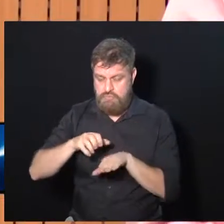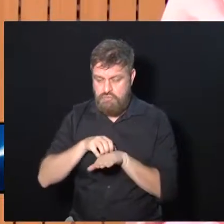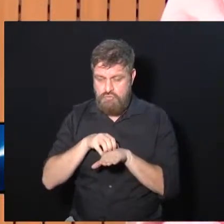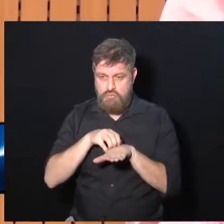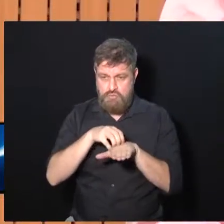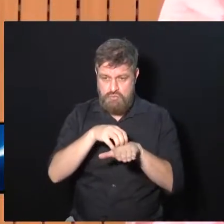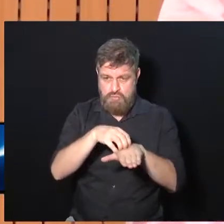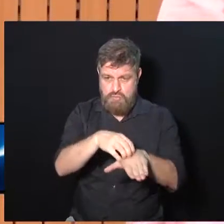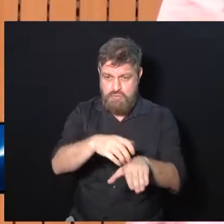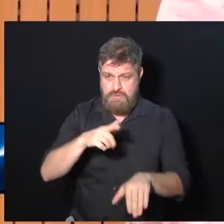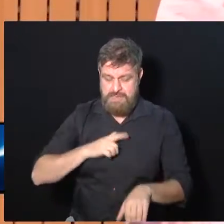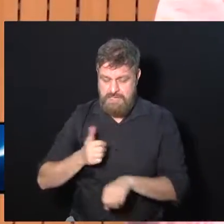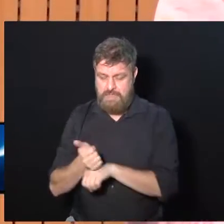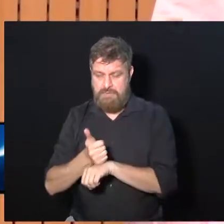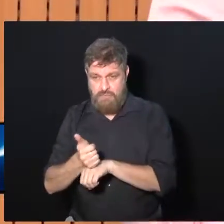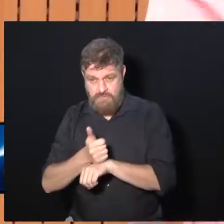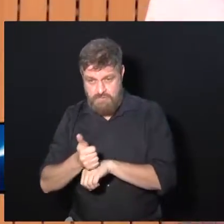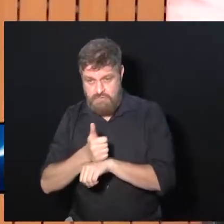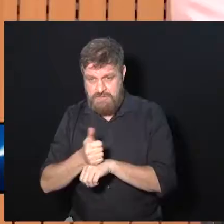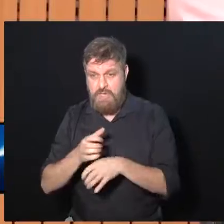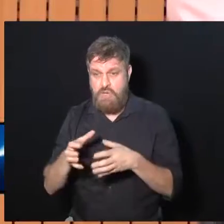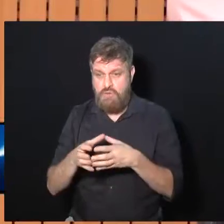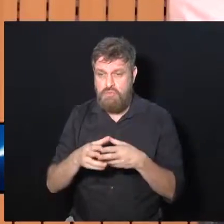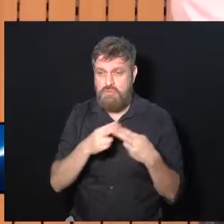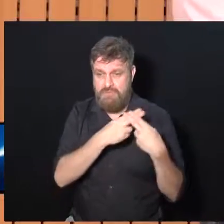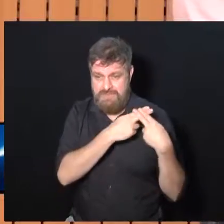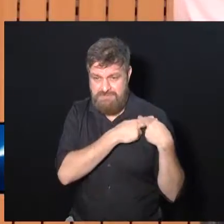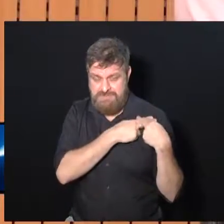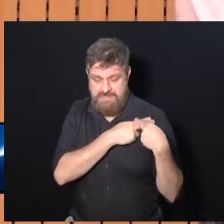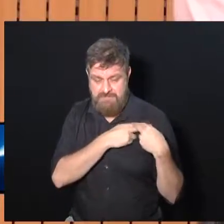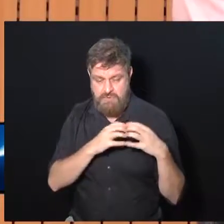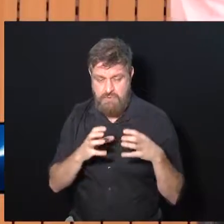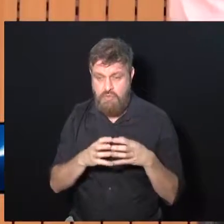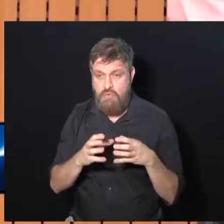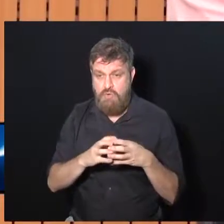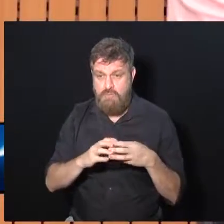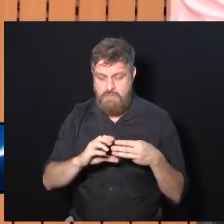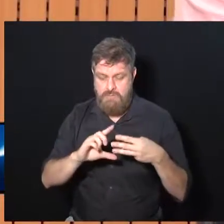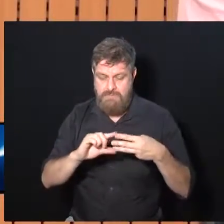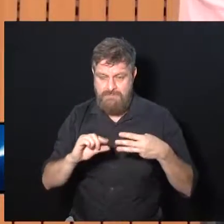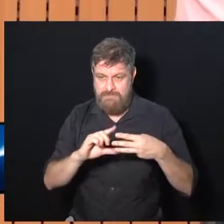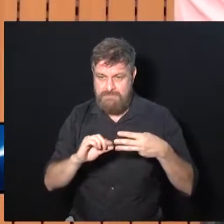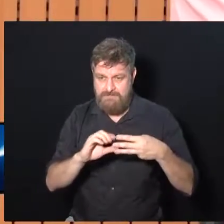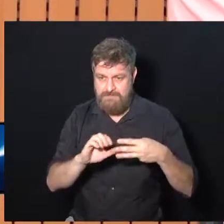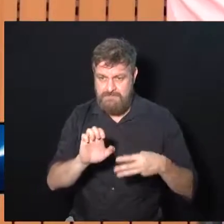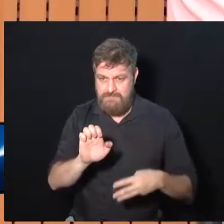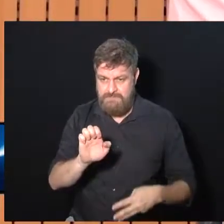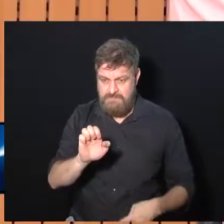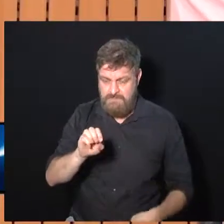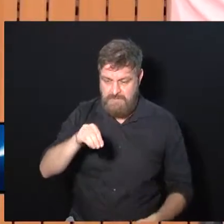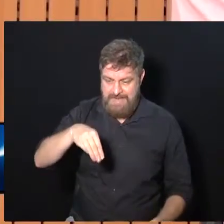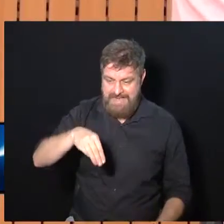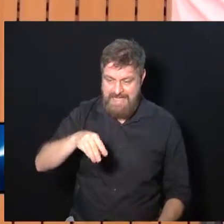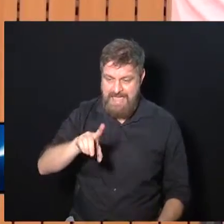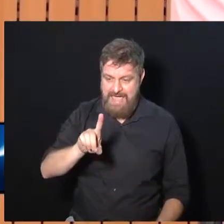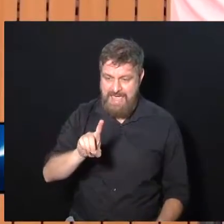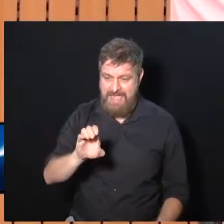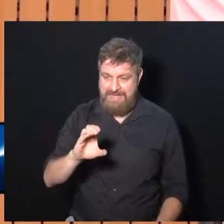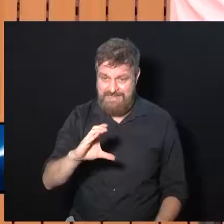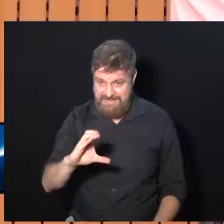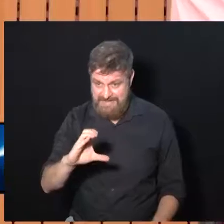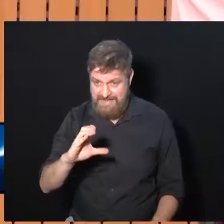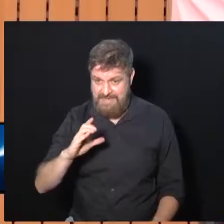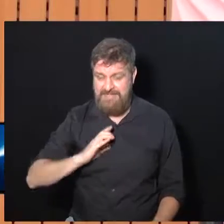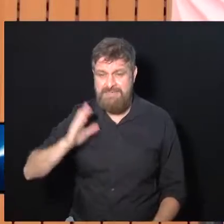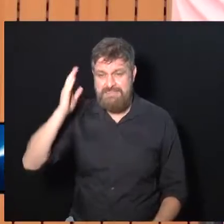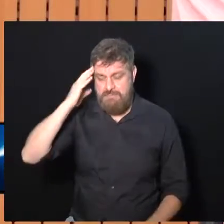estudos técnicos, né, do Departamento de Trânsito da INDEC, determinando distâncias de uma parada e